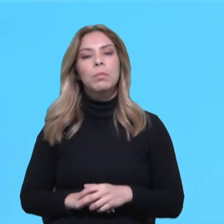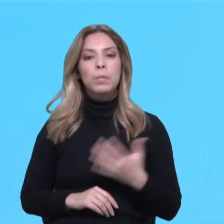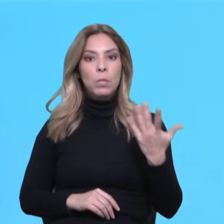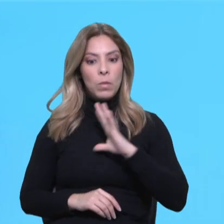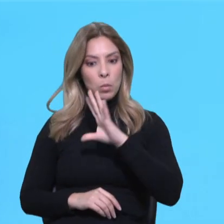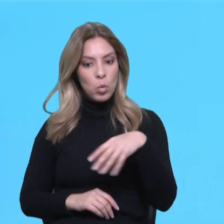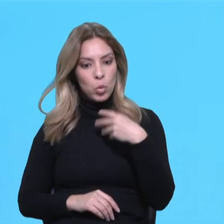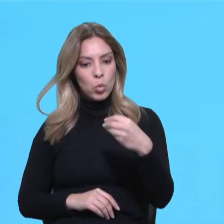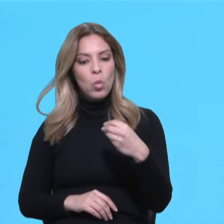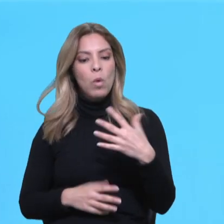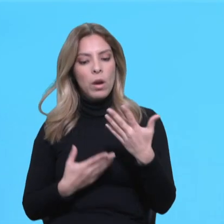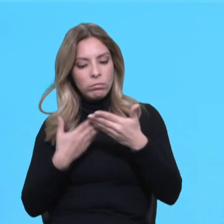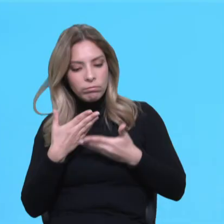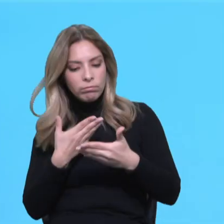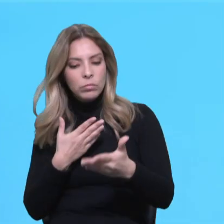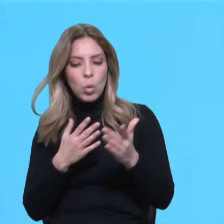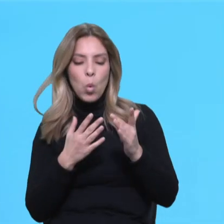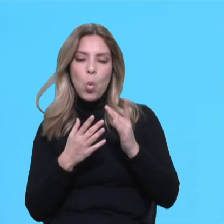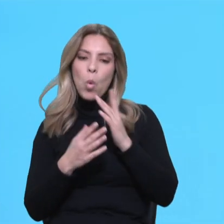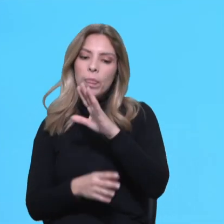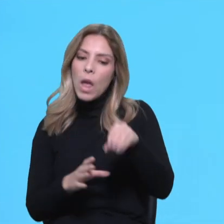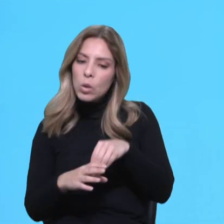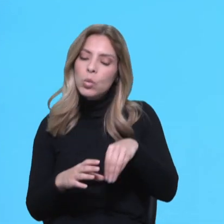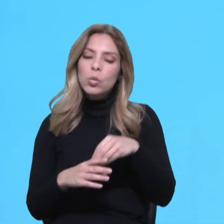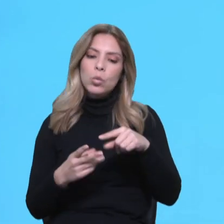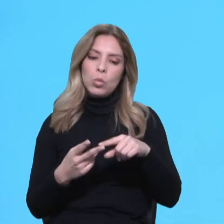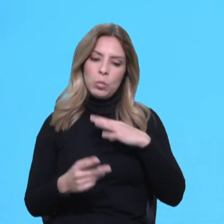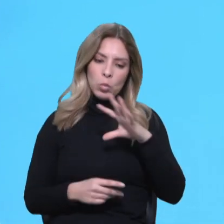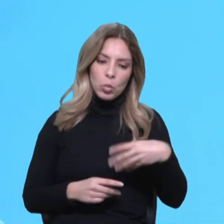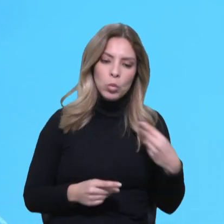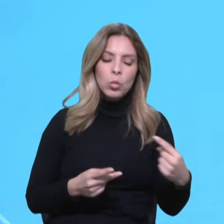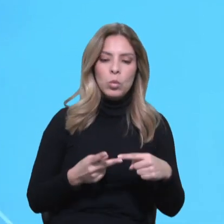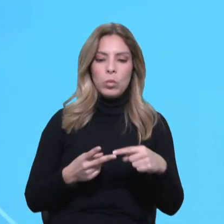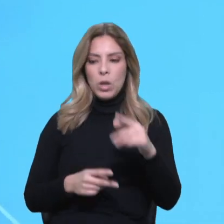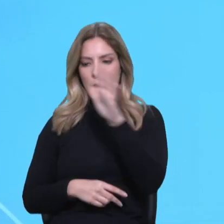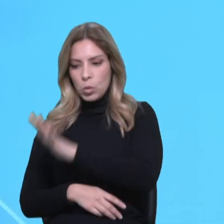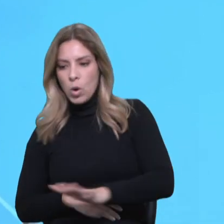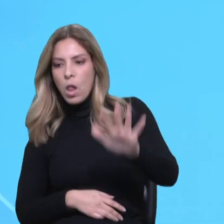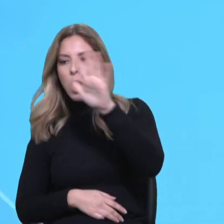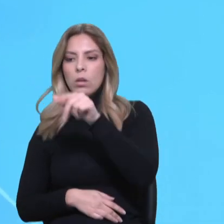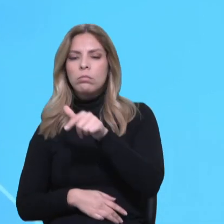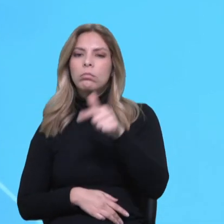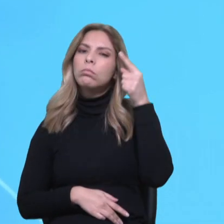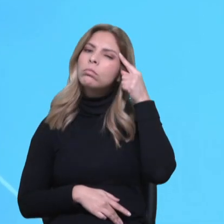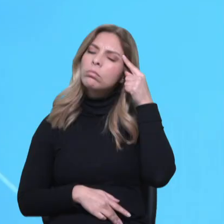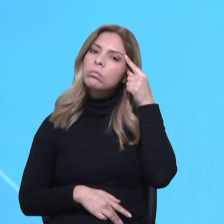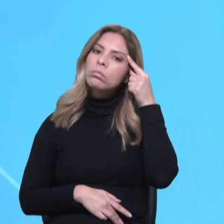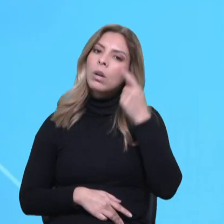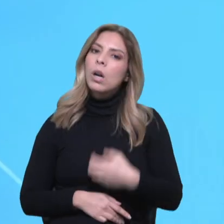partir deste contexto mundial, nacional, que atravessamos, pode ser um sinal para este